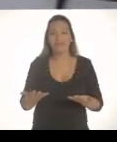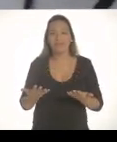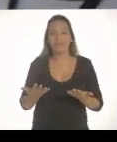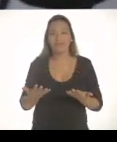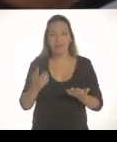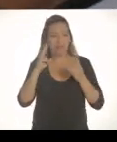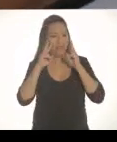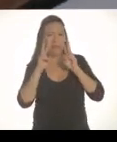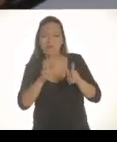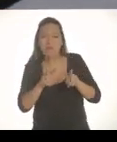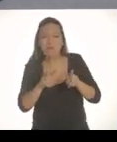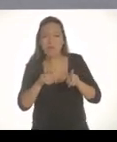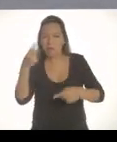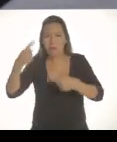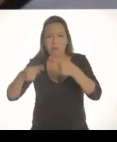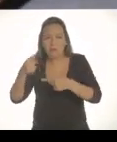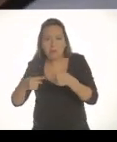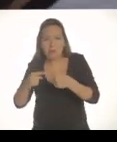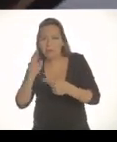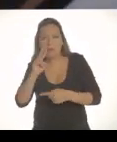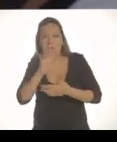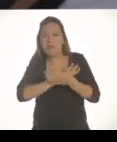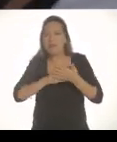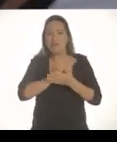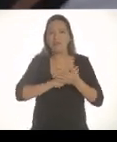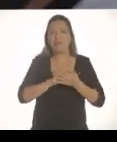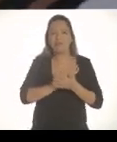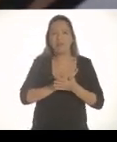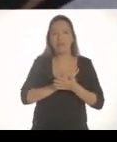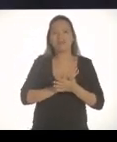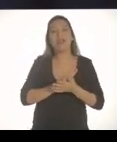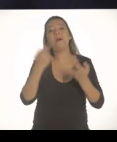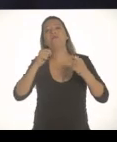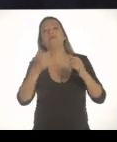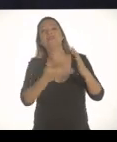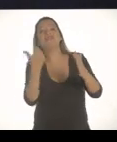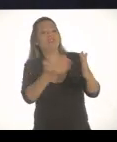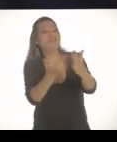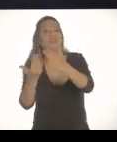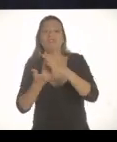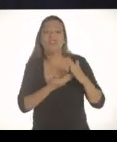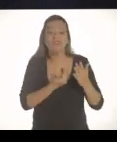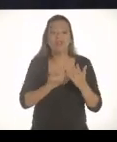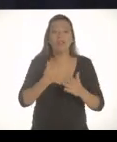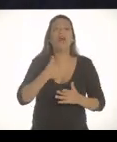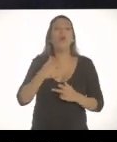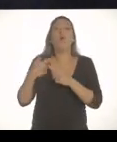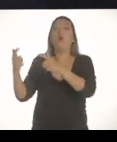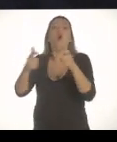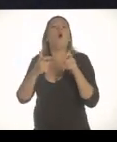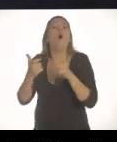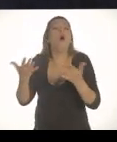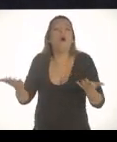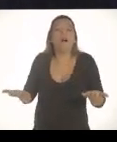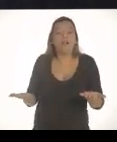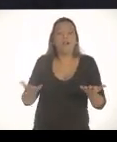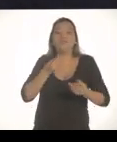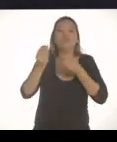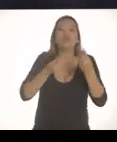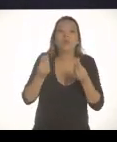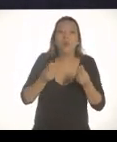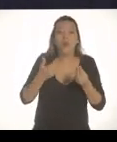saber. Veio a defesa civil. Ah, vocês têm que sair. Tudo aí, a gente tem que sair. A gente vai para onde? Para abrigo? Eu com minha filha